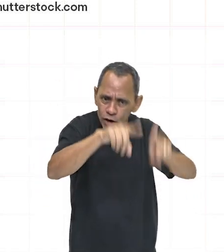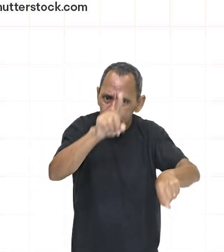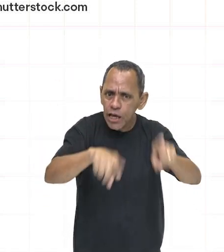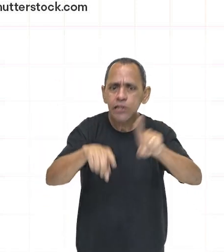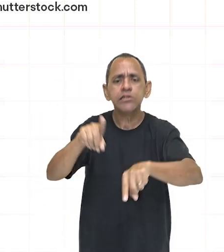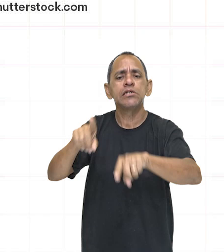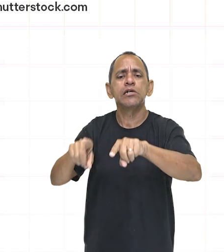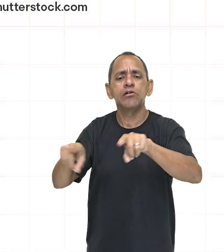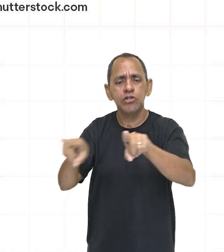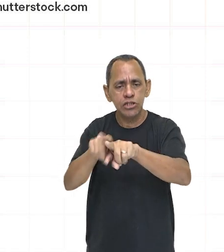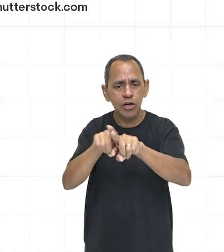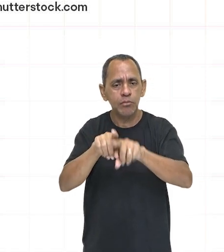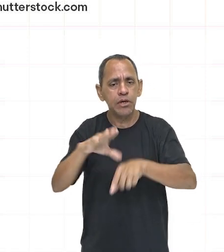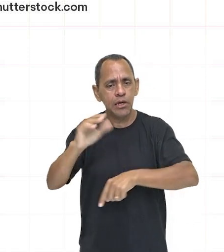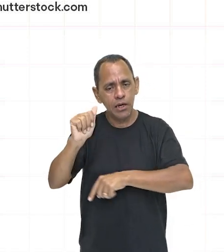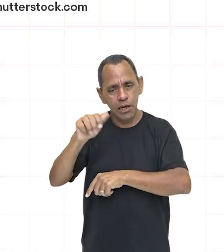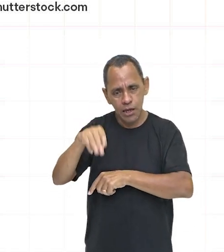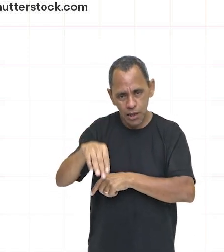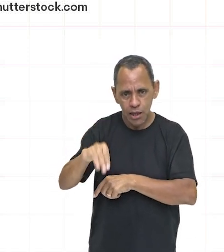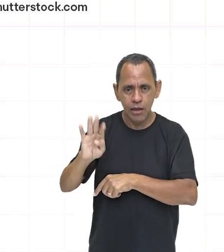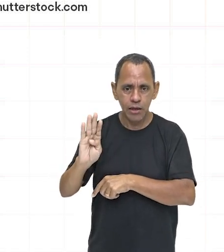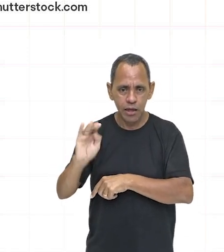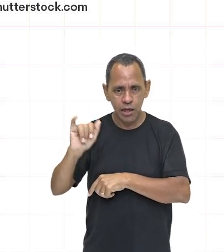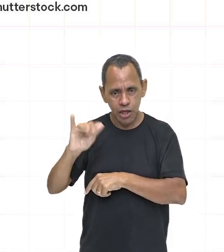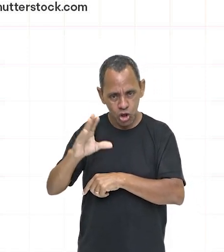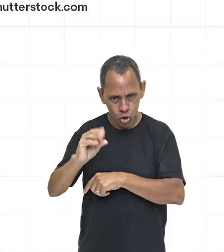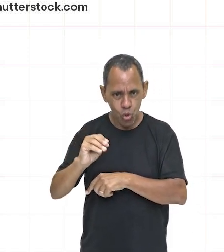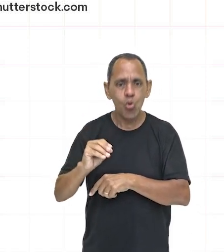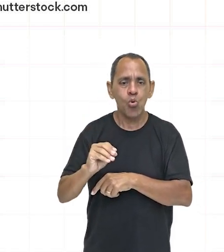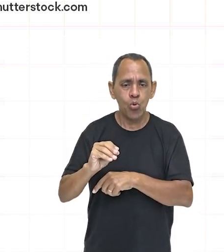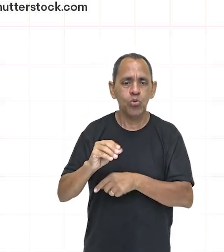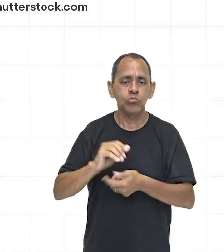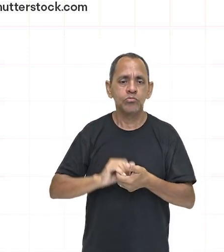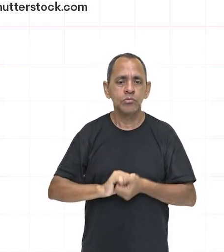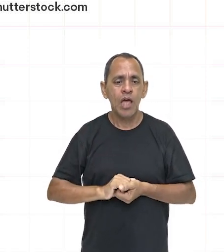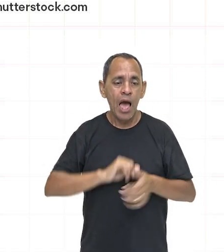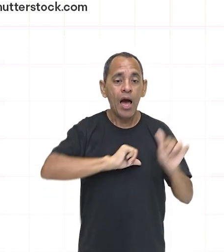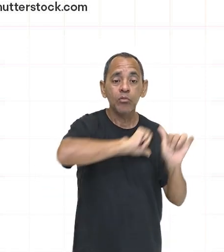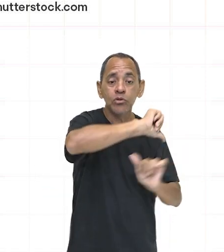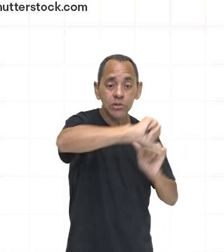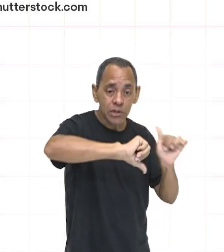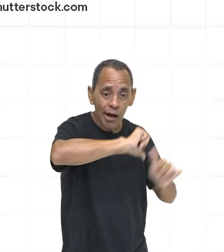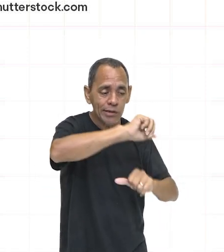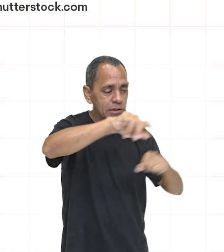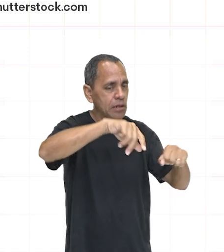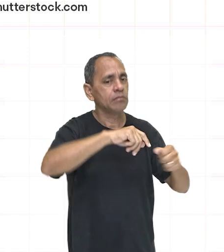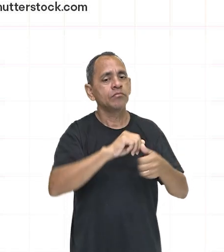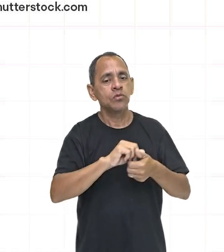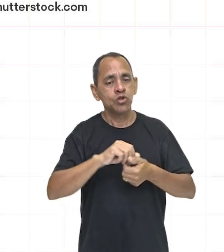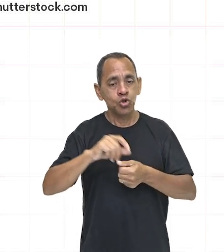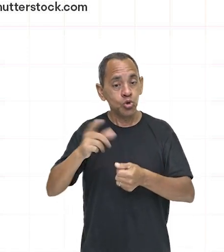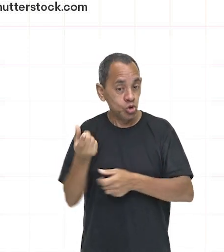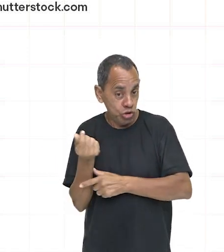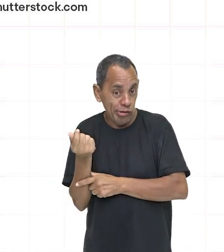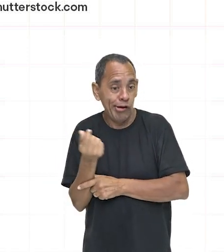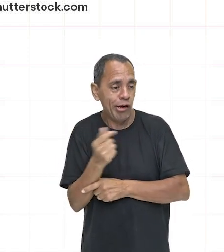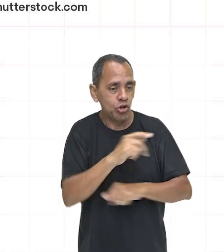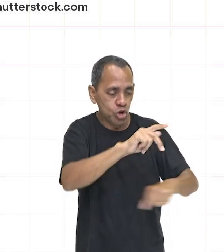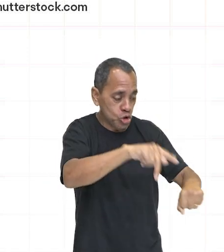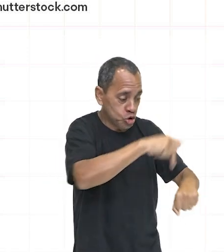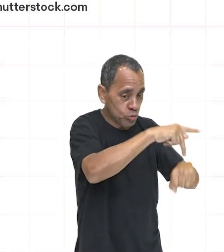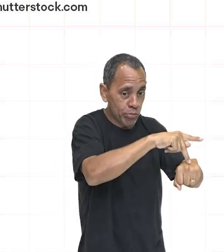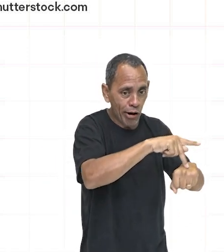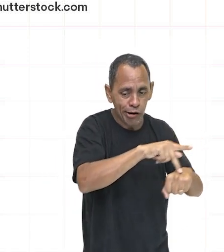câmbio. Agora, a conversão da moeda, né, de um país para outro, tá, vai